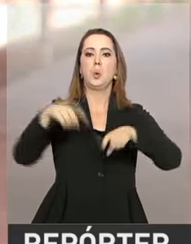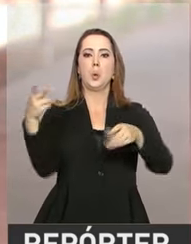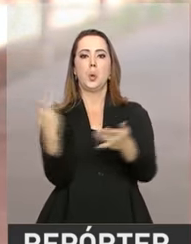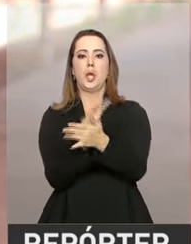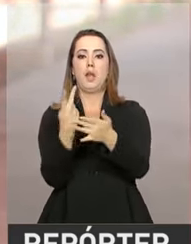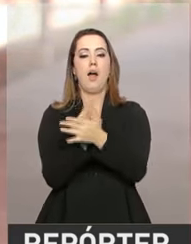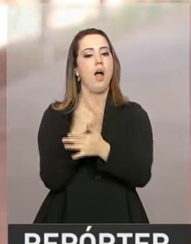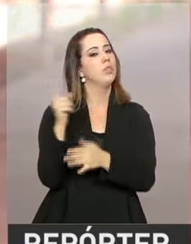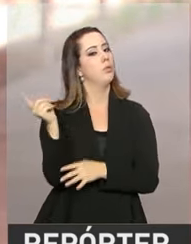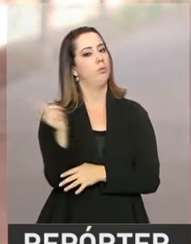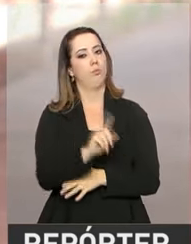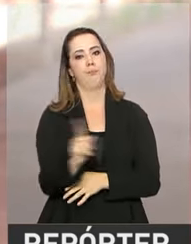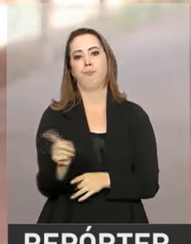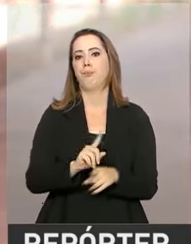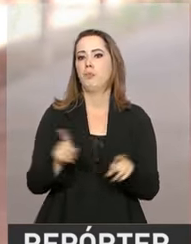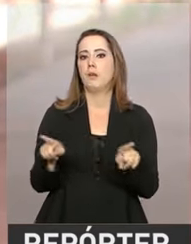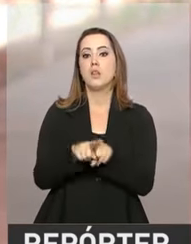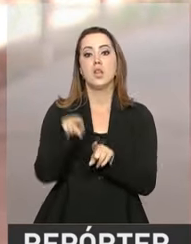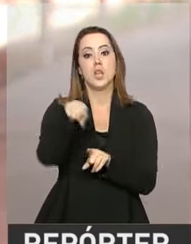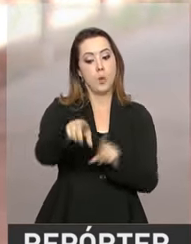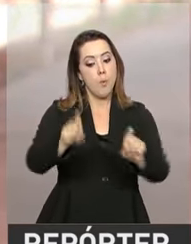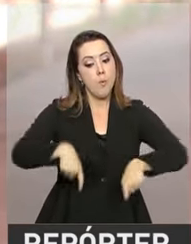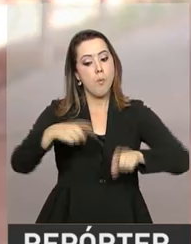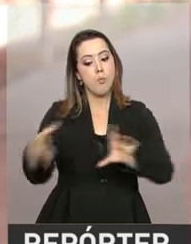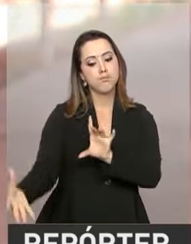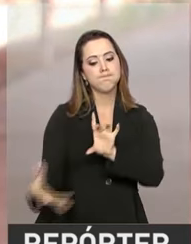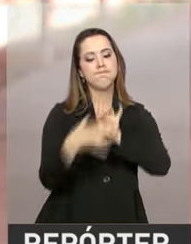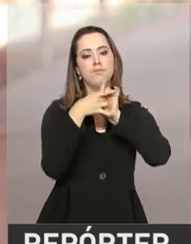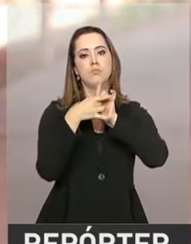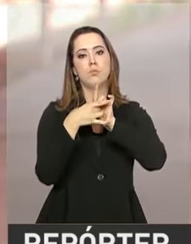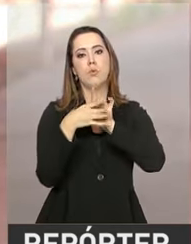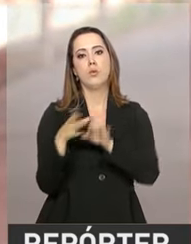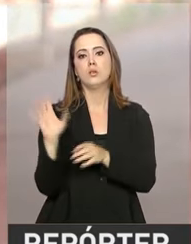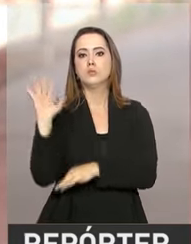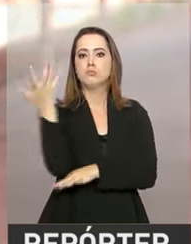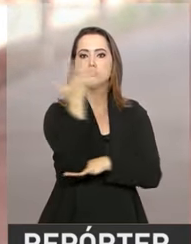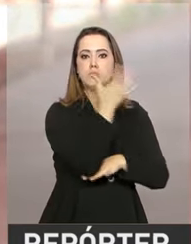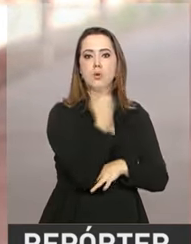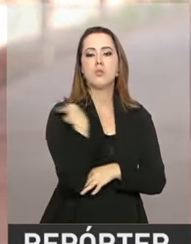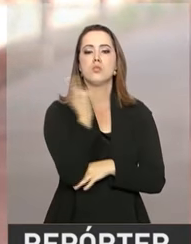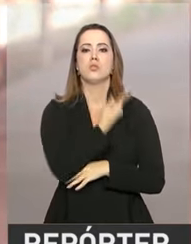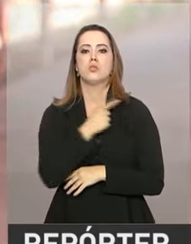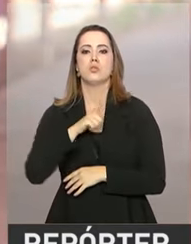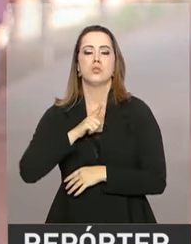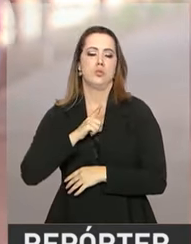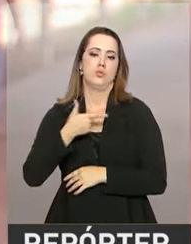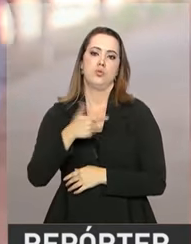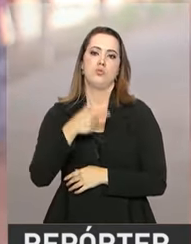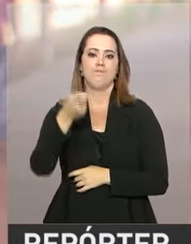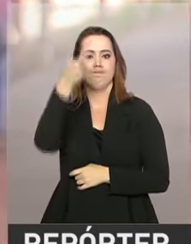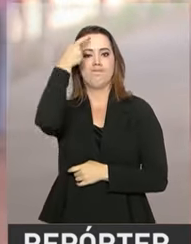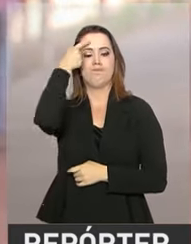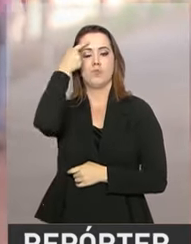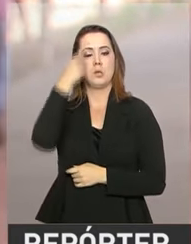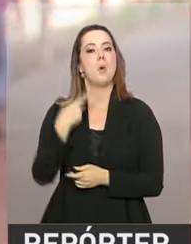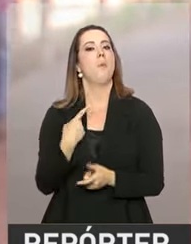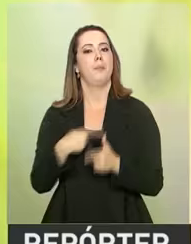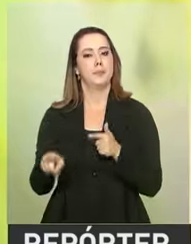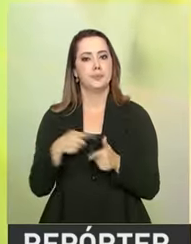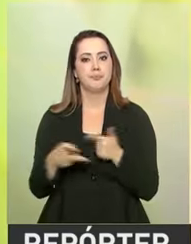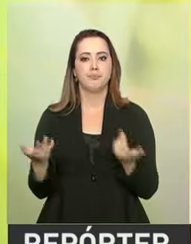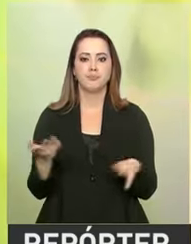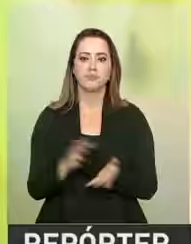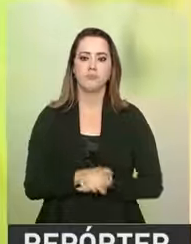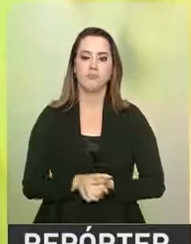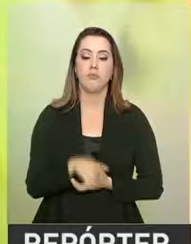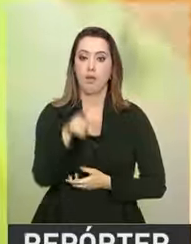dessa história, né? Na verdade ele é o grande parceiro na recomposição ambiental também. Se nós não tomarmos consciência disso, nós vamos ter sérios problemas.